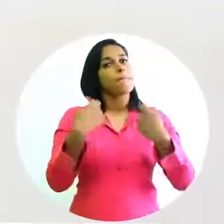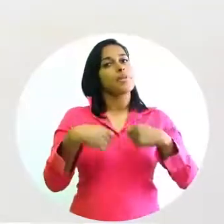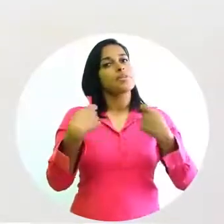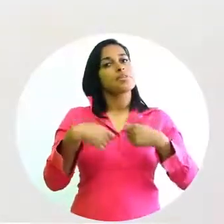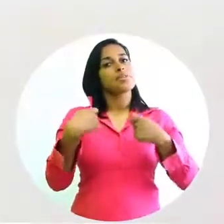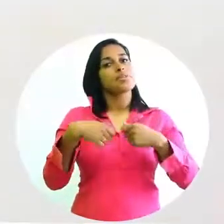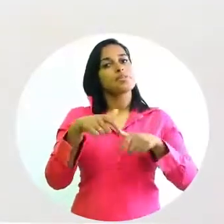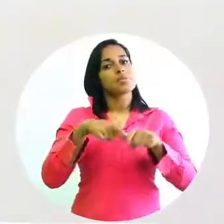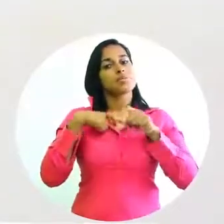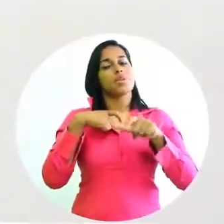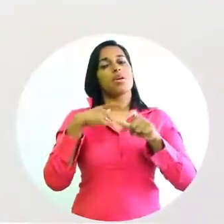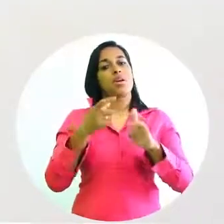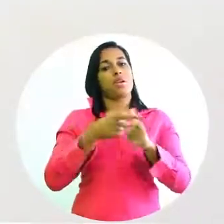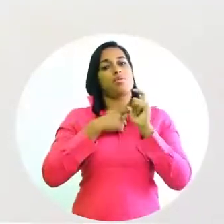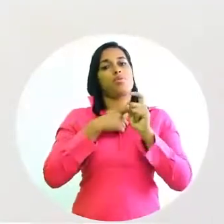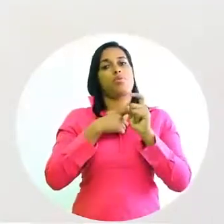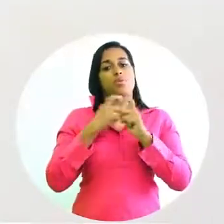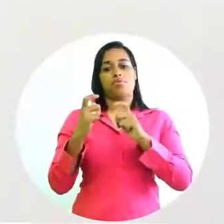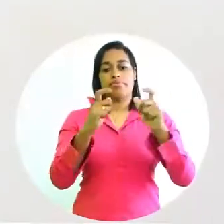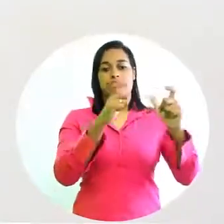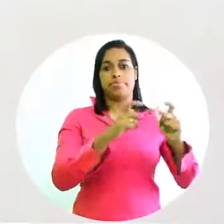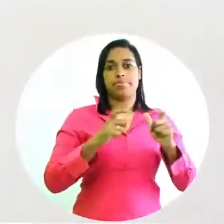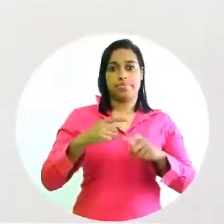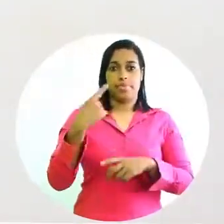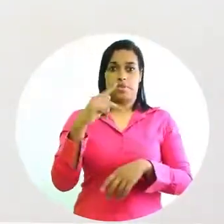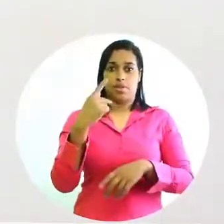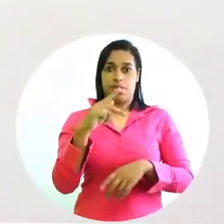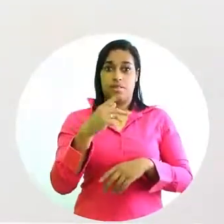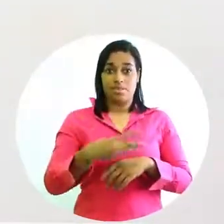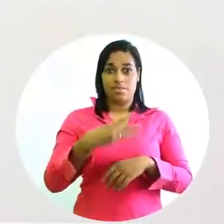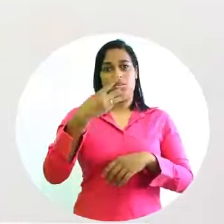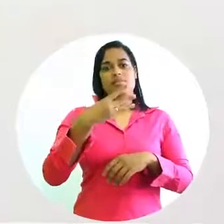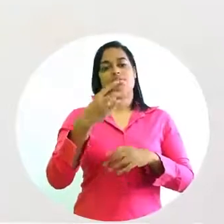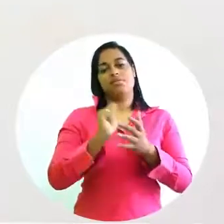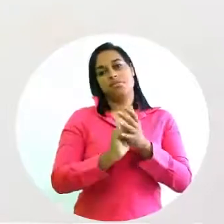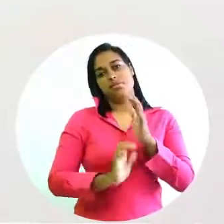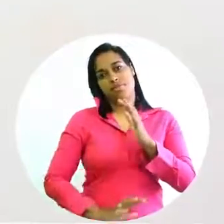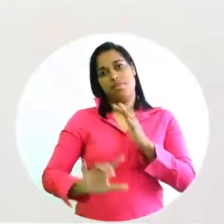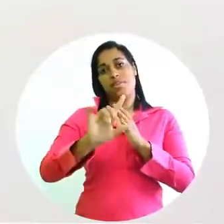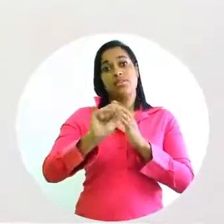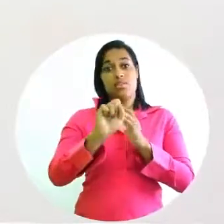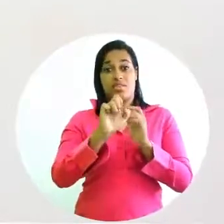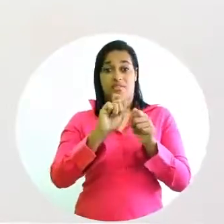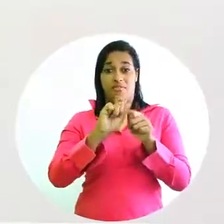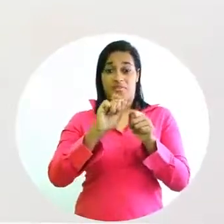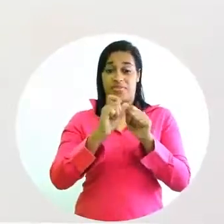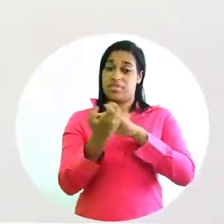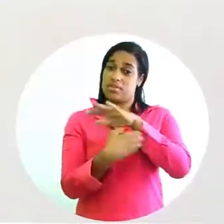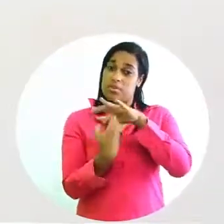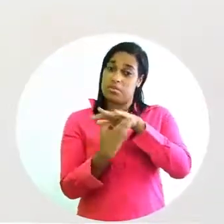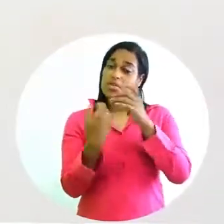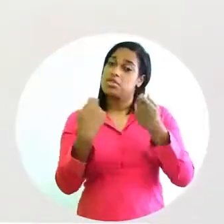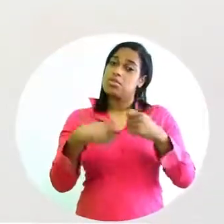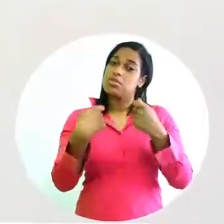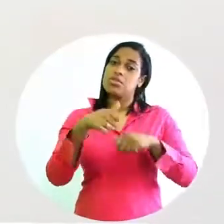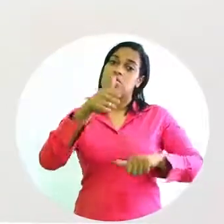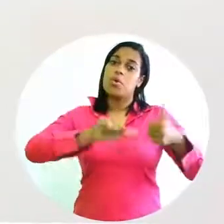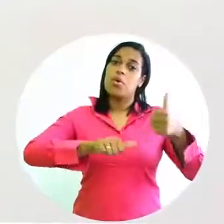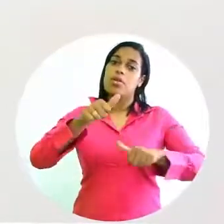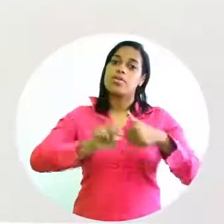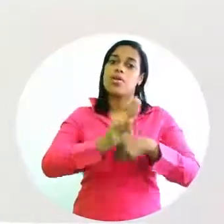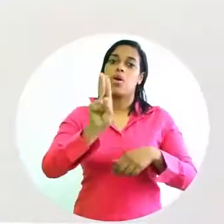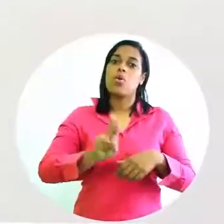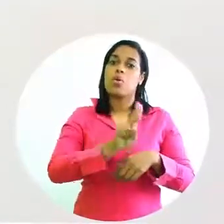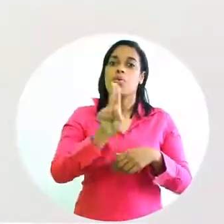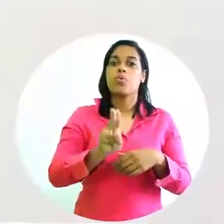alugar espaços para ela, ou seja, vamos terceirizar essa atividade. Se ela fica na empresa, nós vamos ter que definir o uso